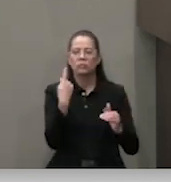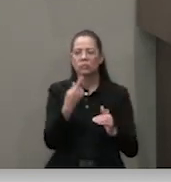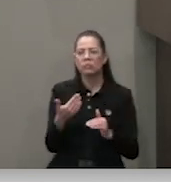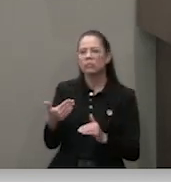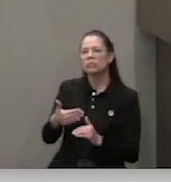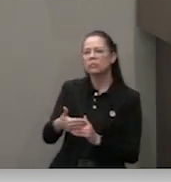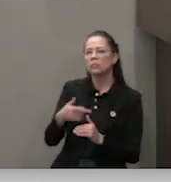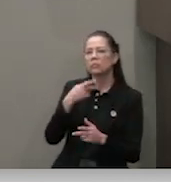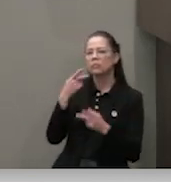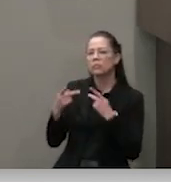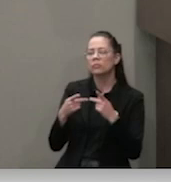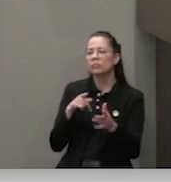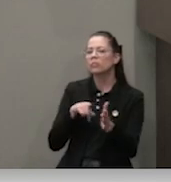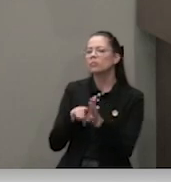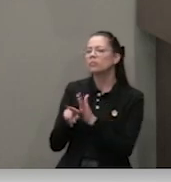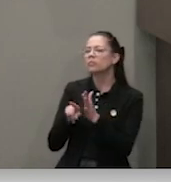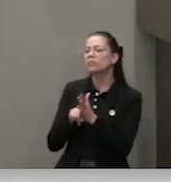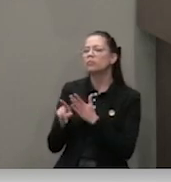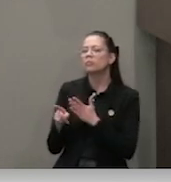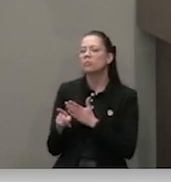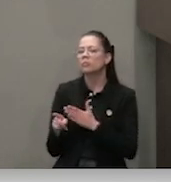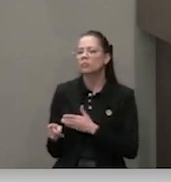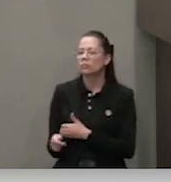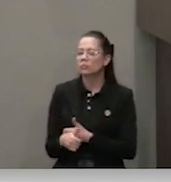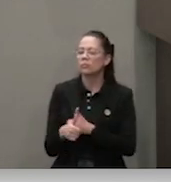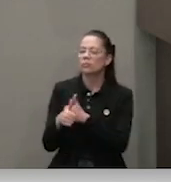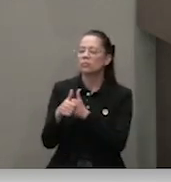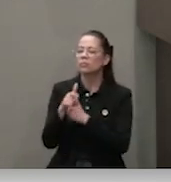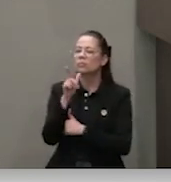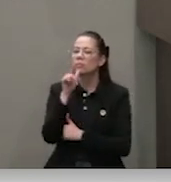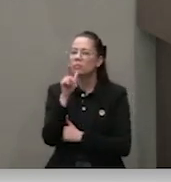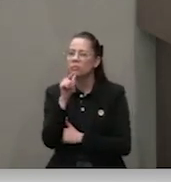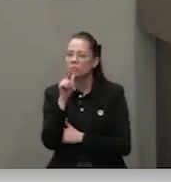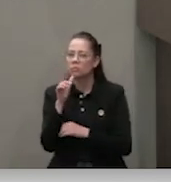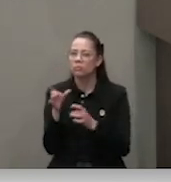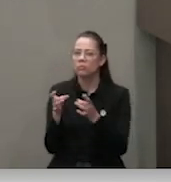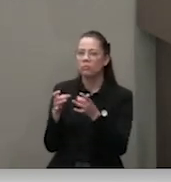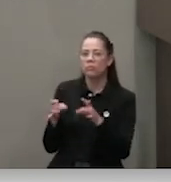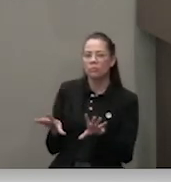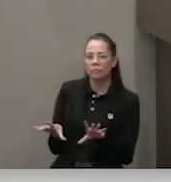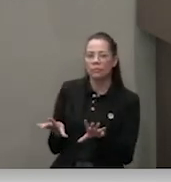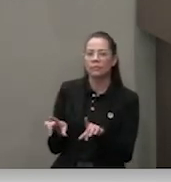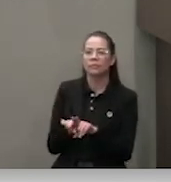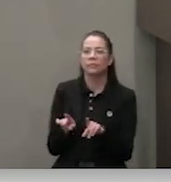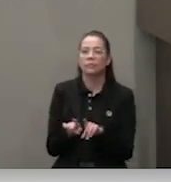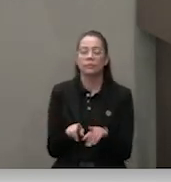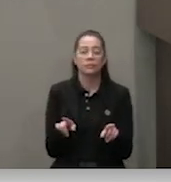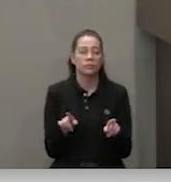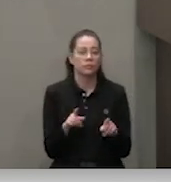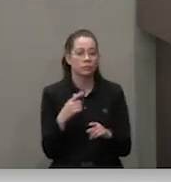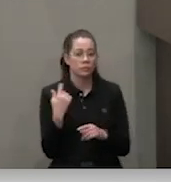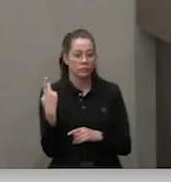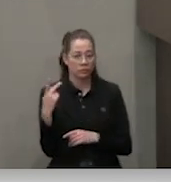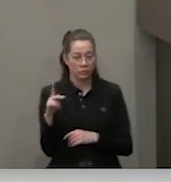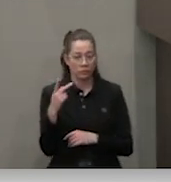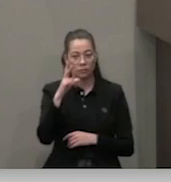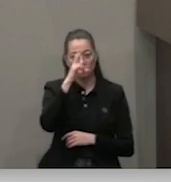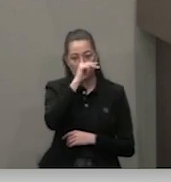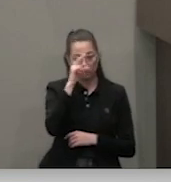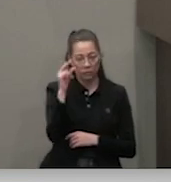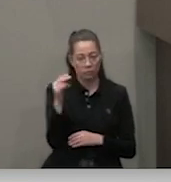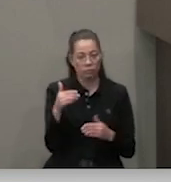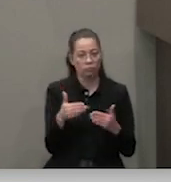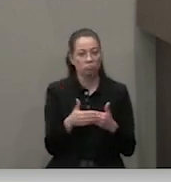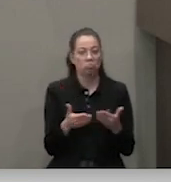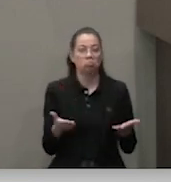gente questiona a qualidade da água o descaso que se tá contra essa pauta inclusive por parte do prefeito porque